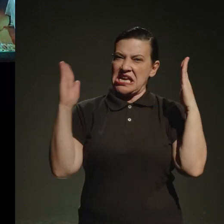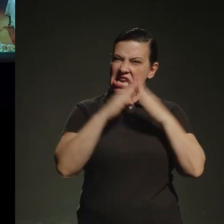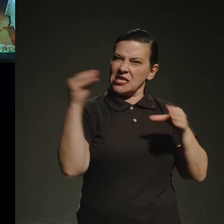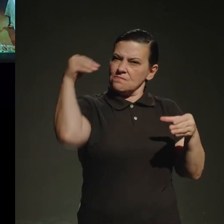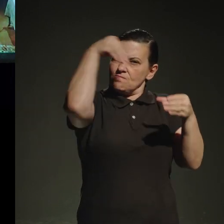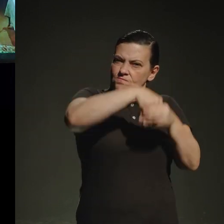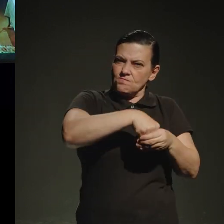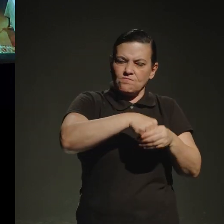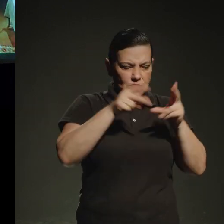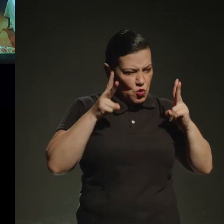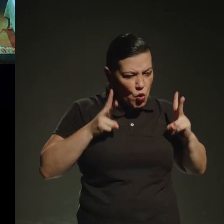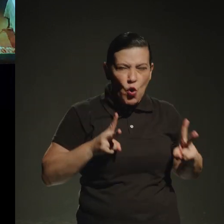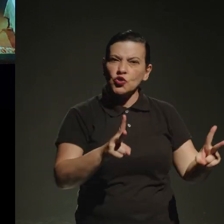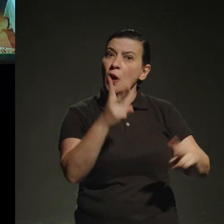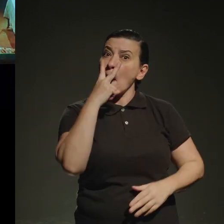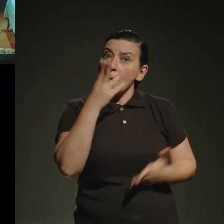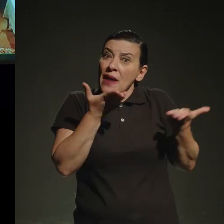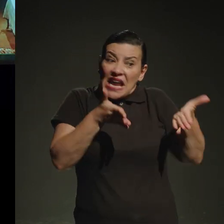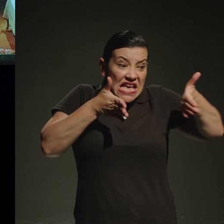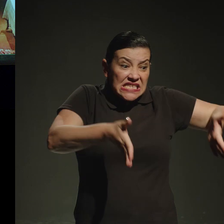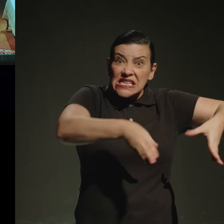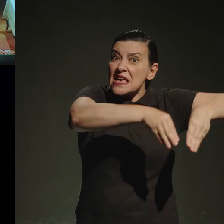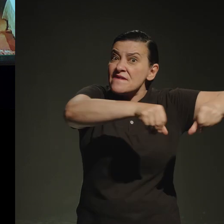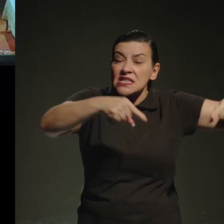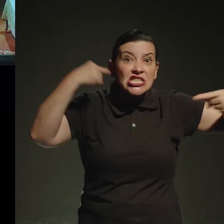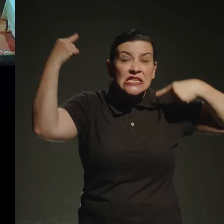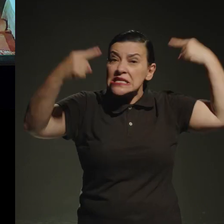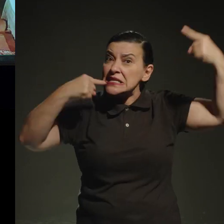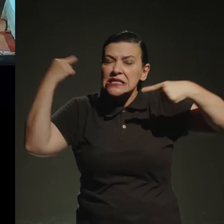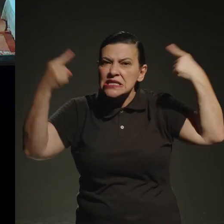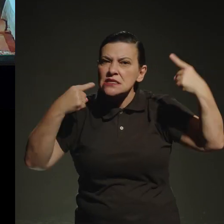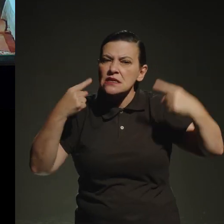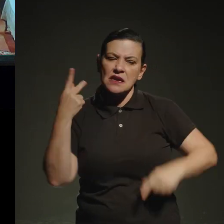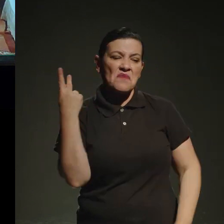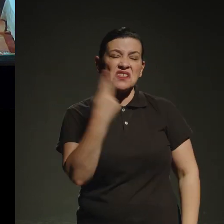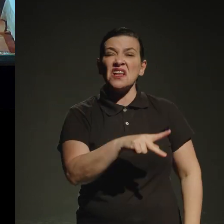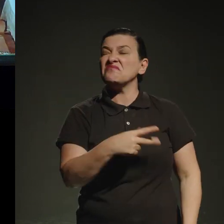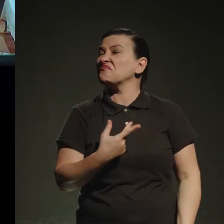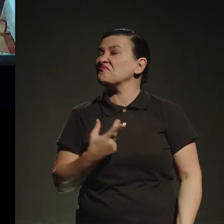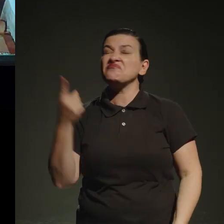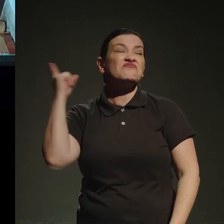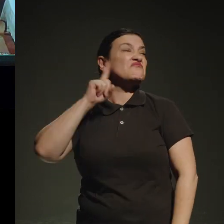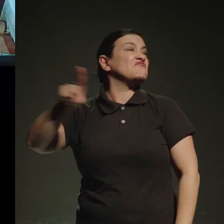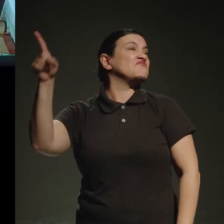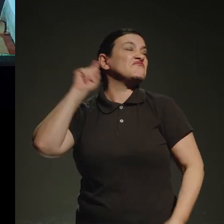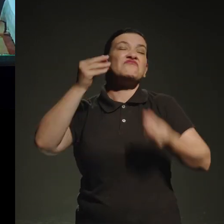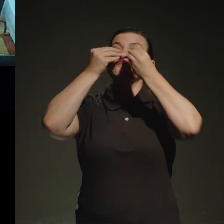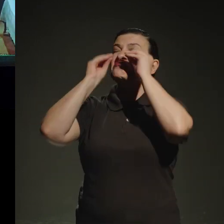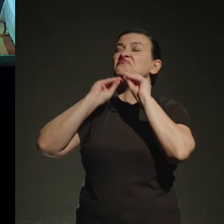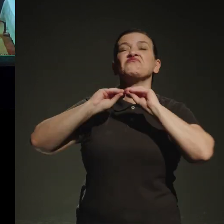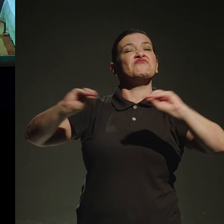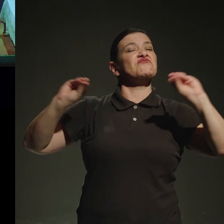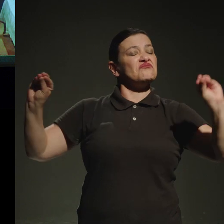lembrar. E quando eu estiver cansado de pensar no que vivi, ainda me restarão os